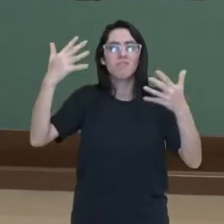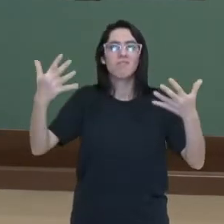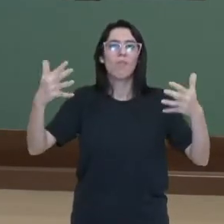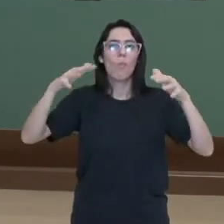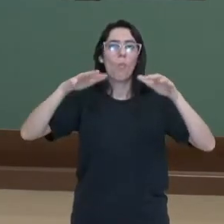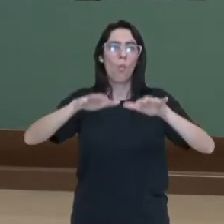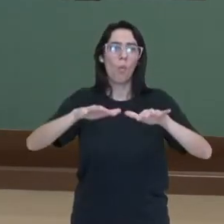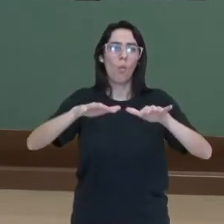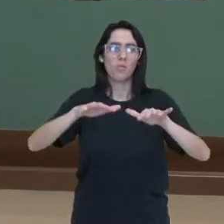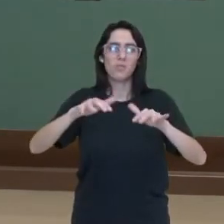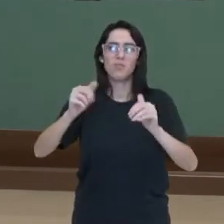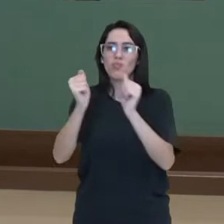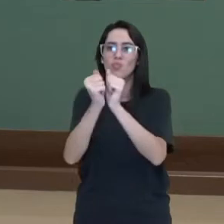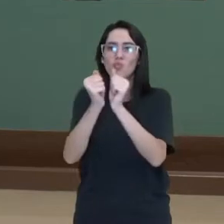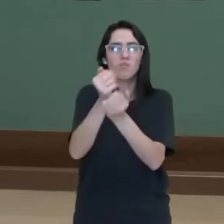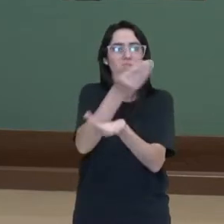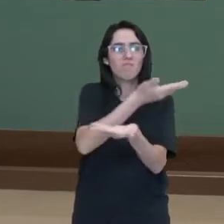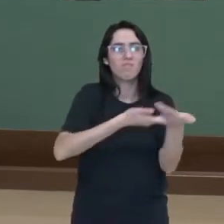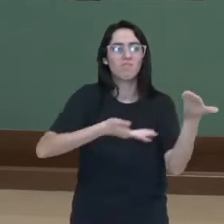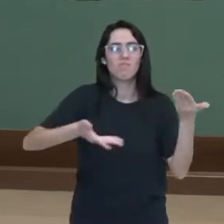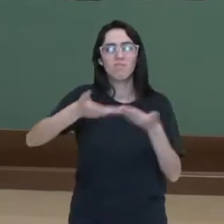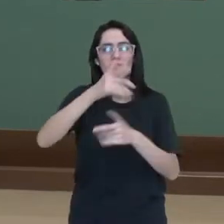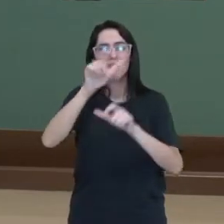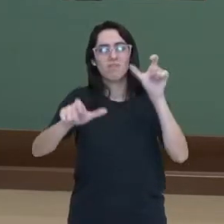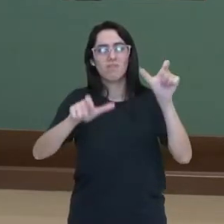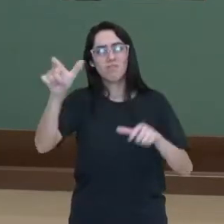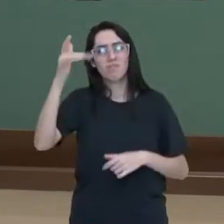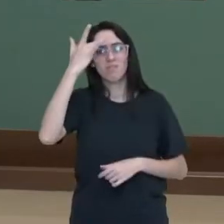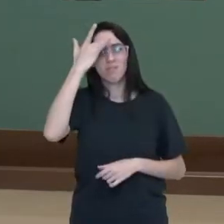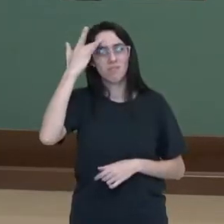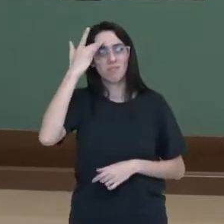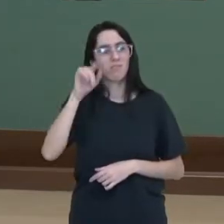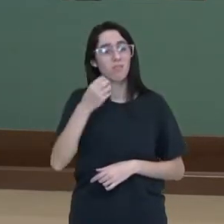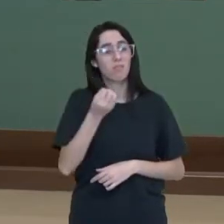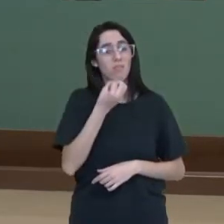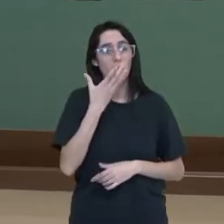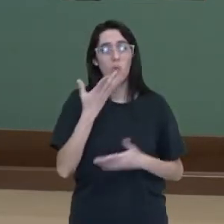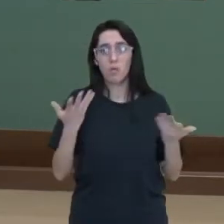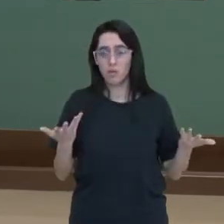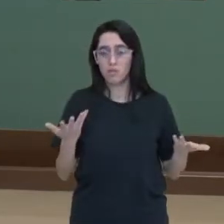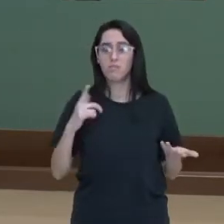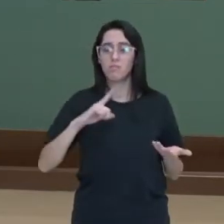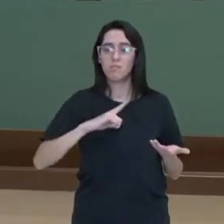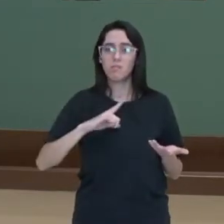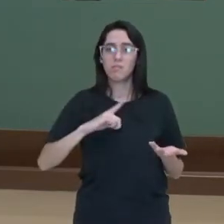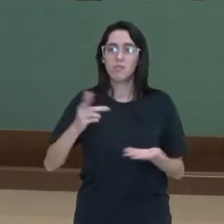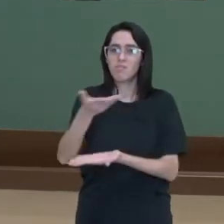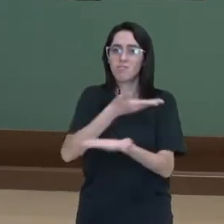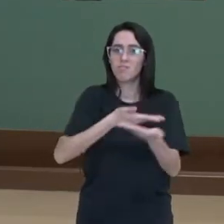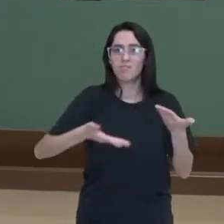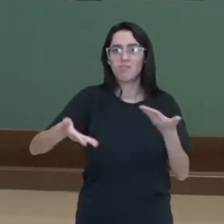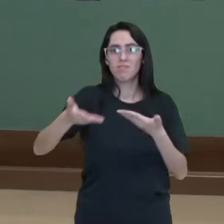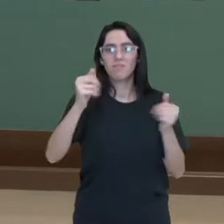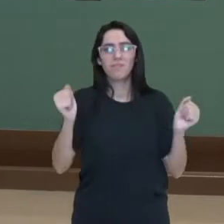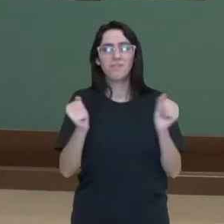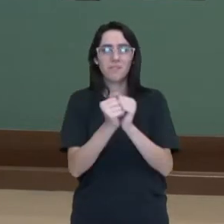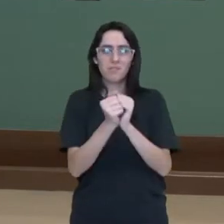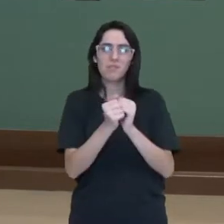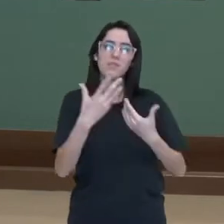esportiva, ele agrega as pessoas, socializa as pessoas em volta daquela